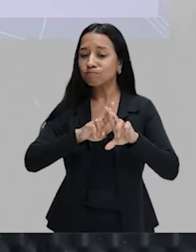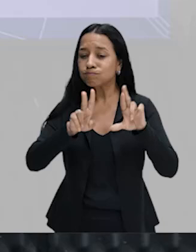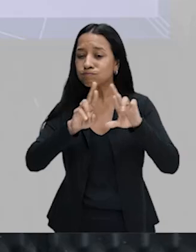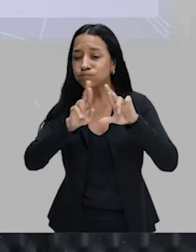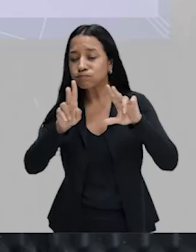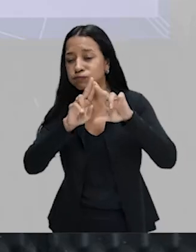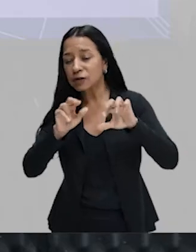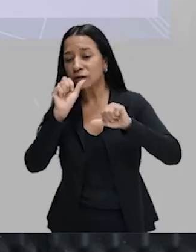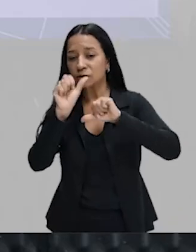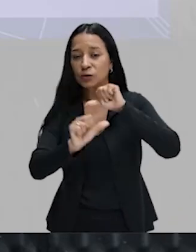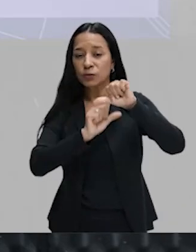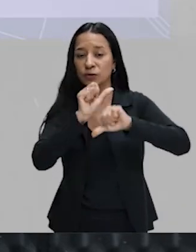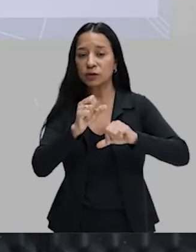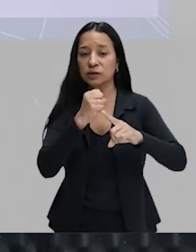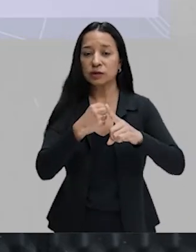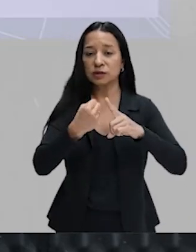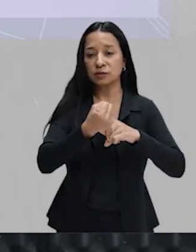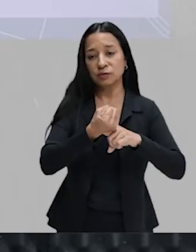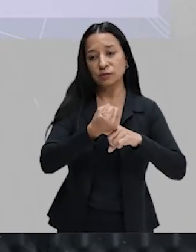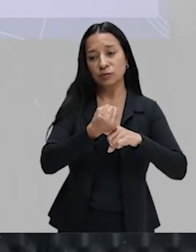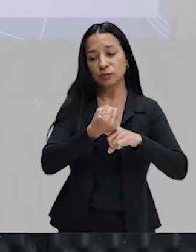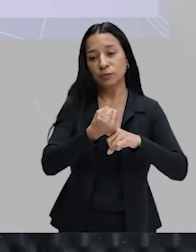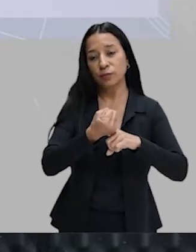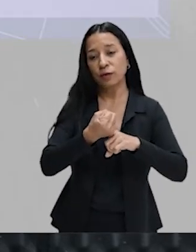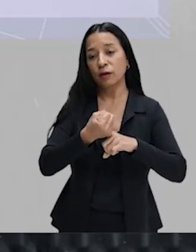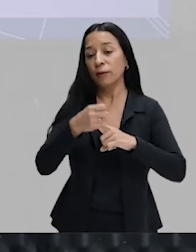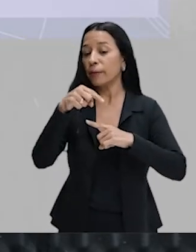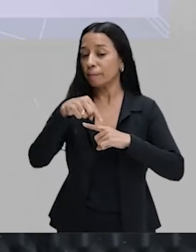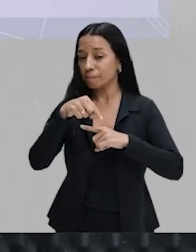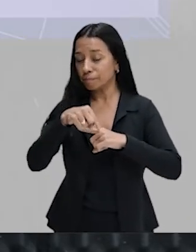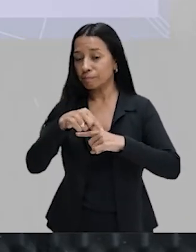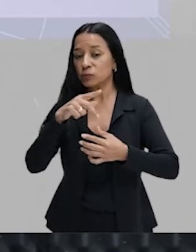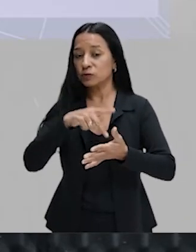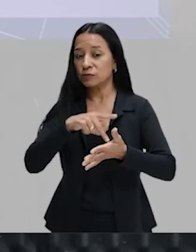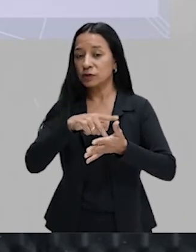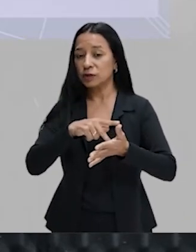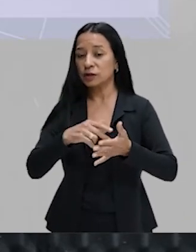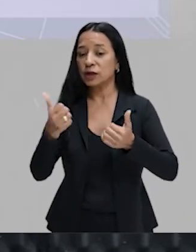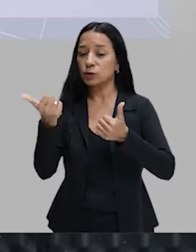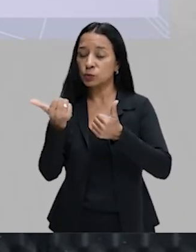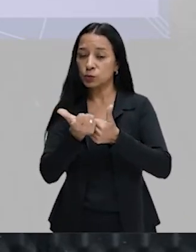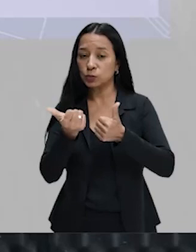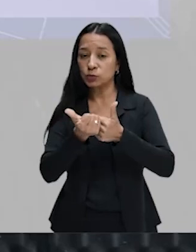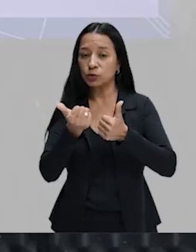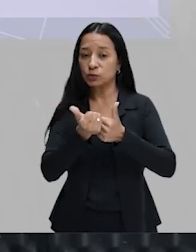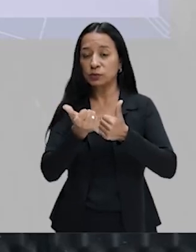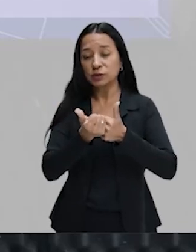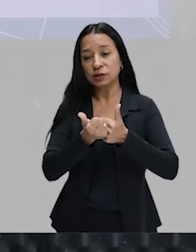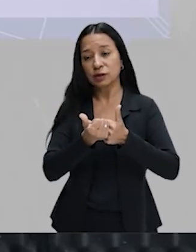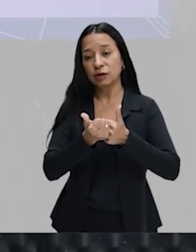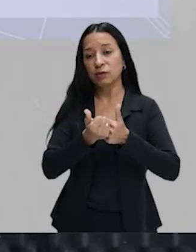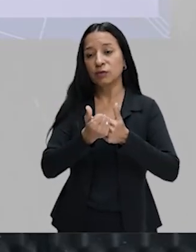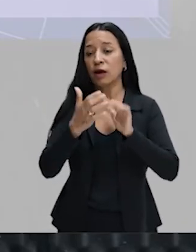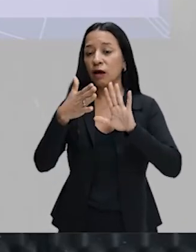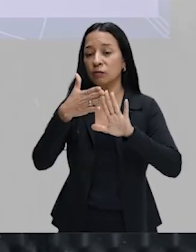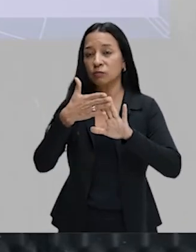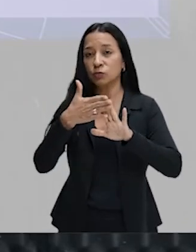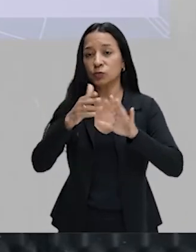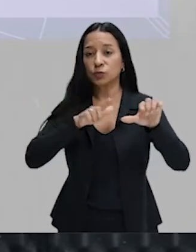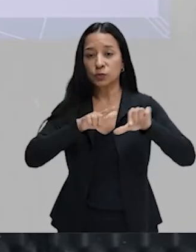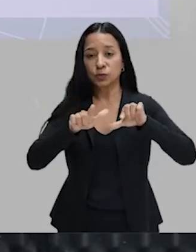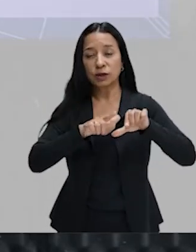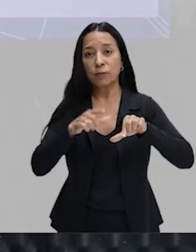dessas modificações é justamente a substituição da mão de obra humana pela máquina. E